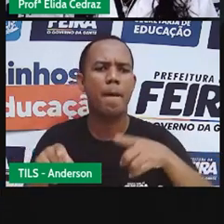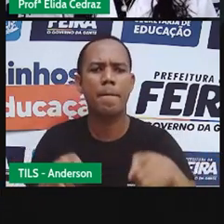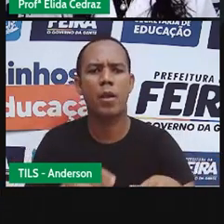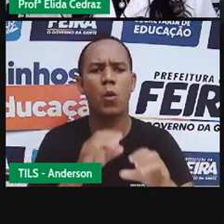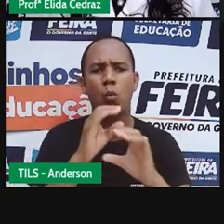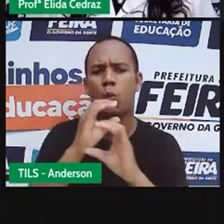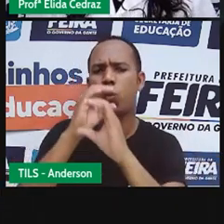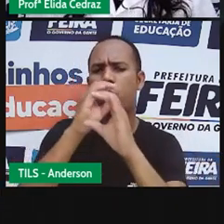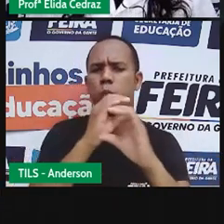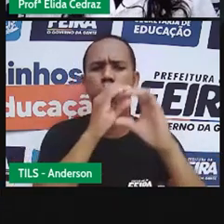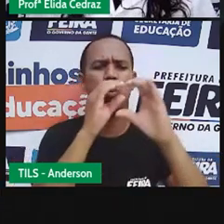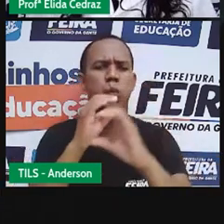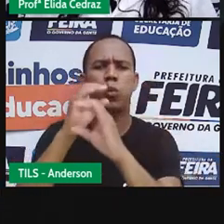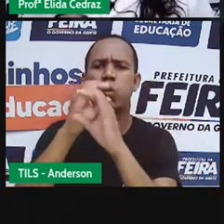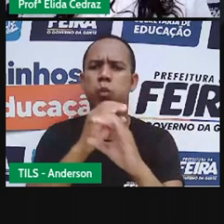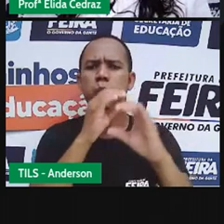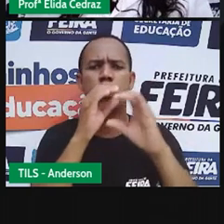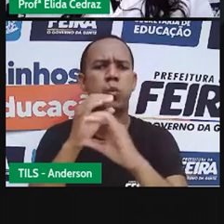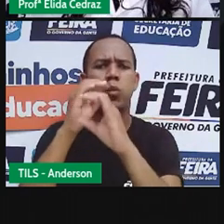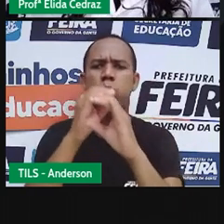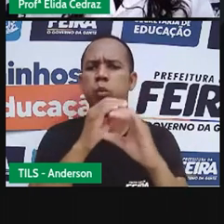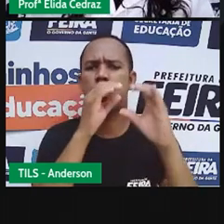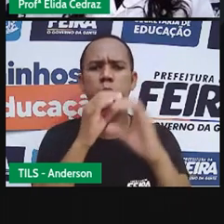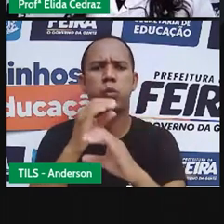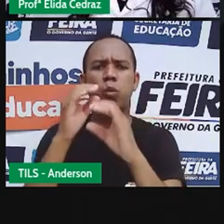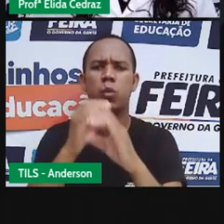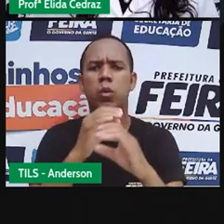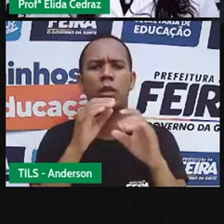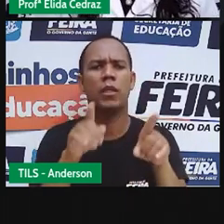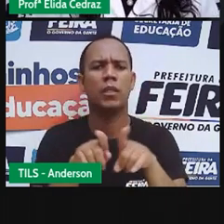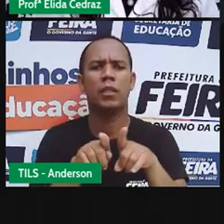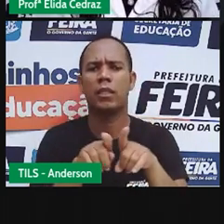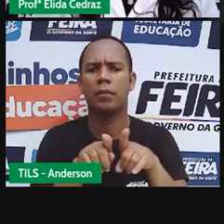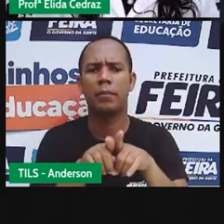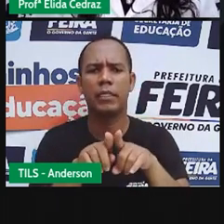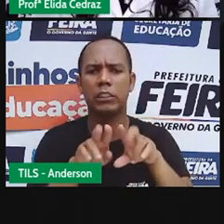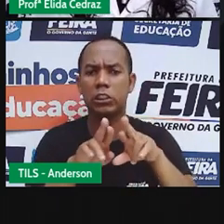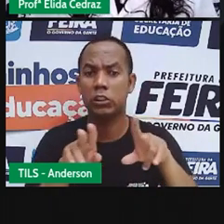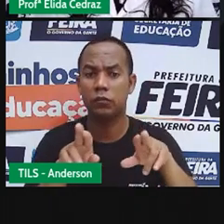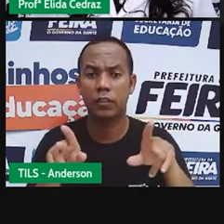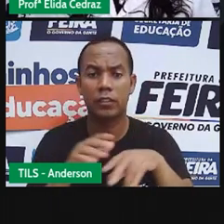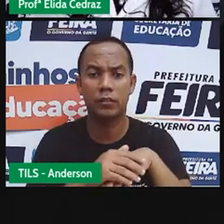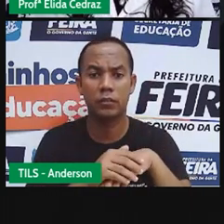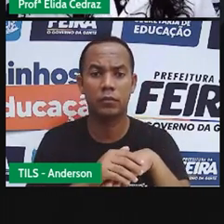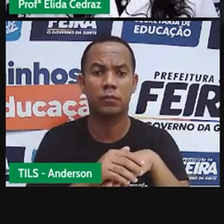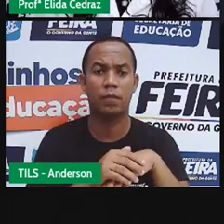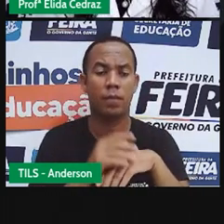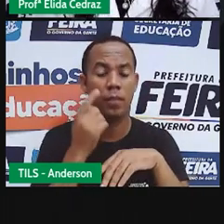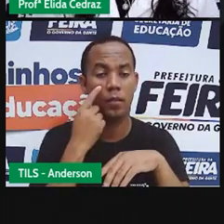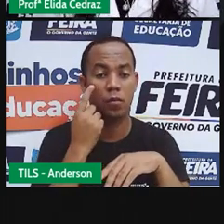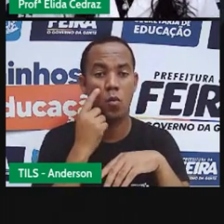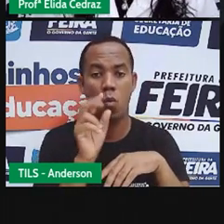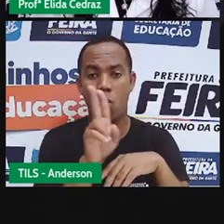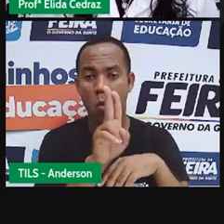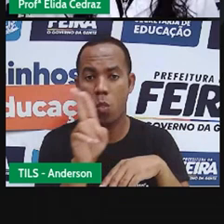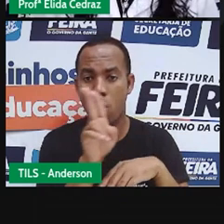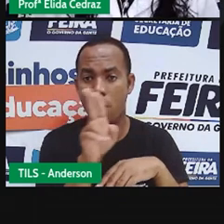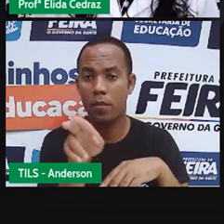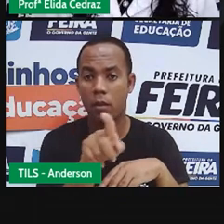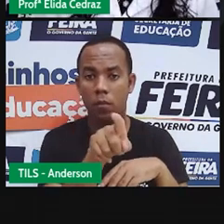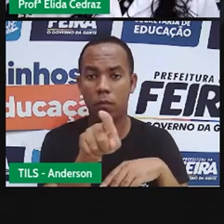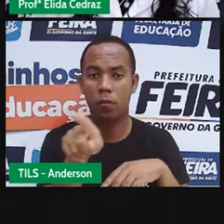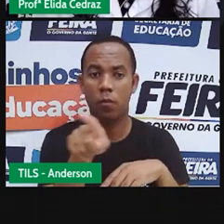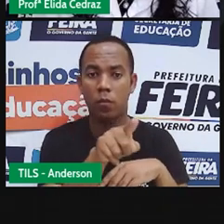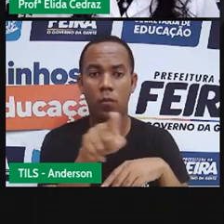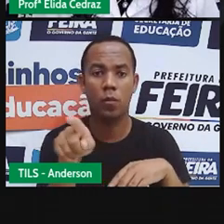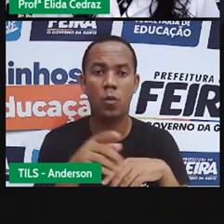de taquara. Boré é uma flauta de osso. O mimbi é uma buzina. E o uai é o